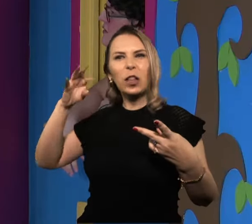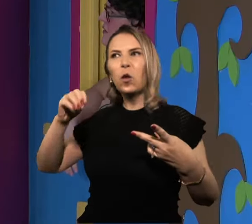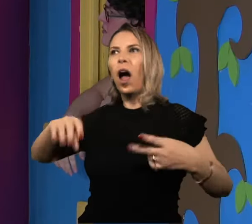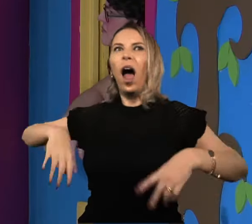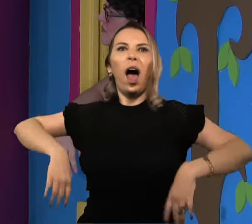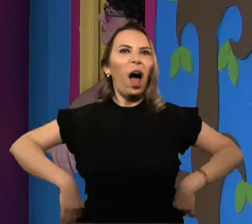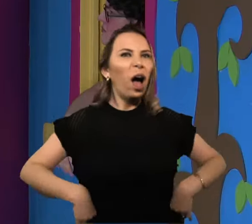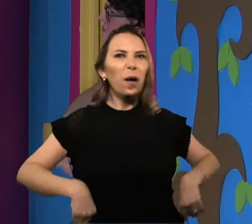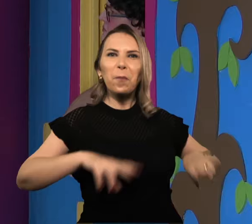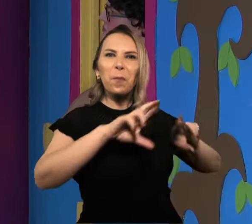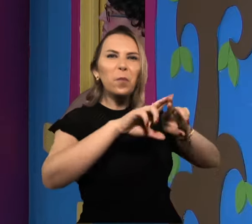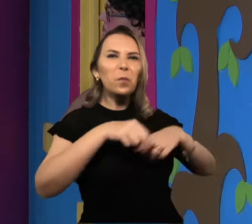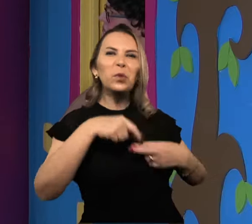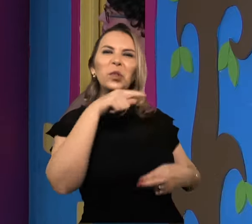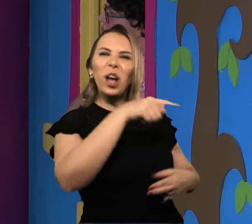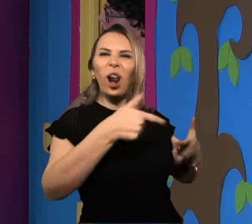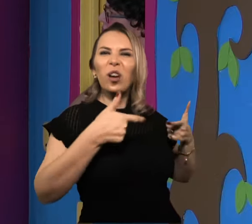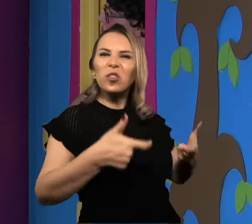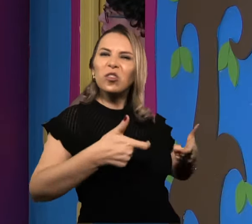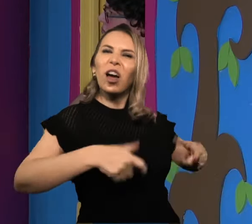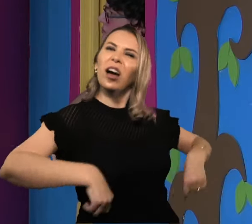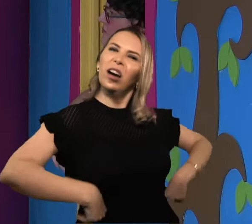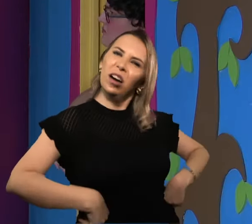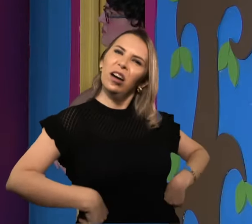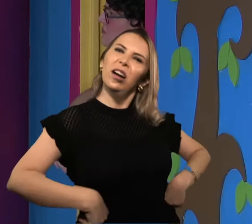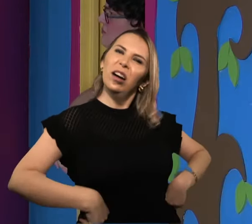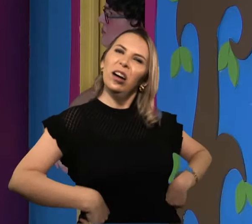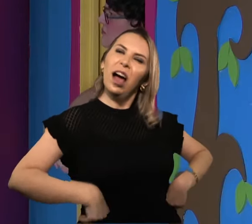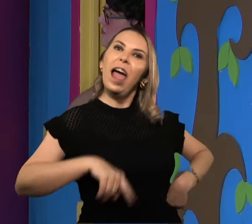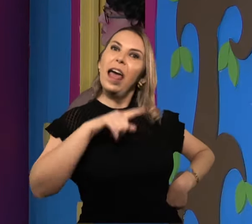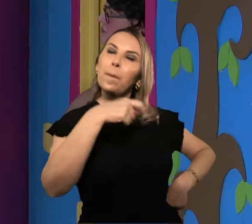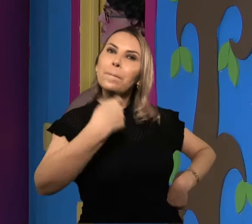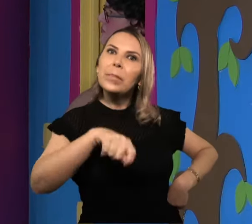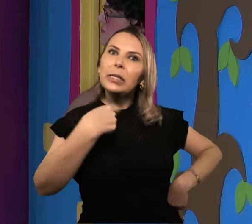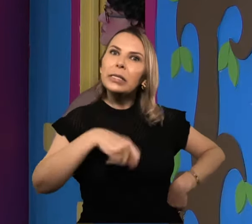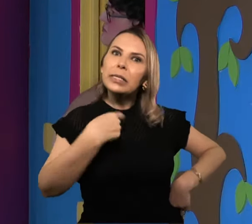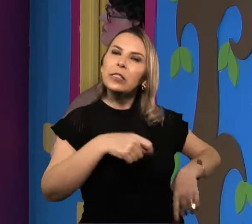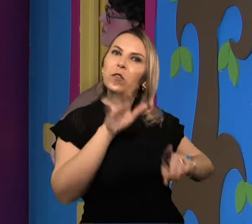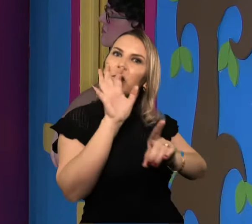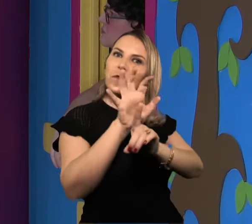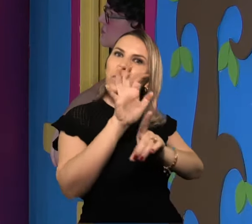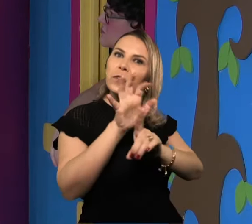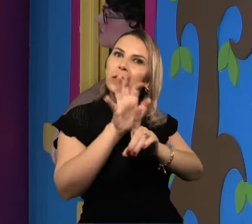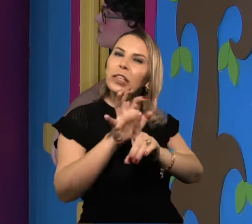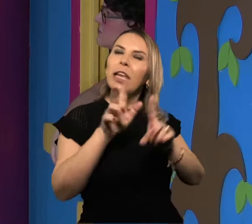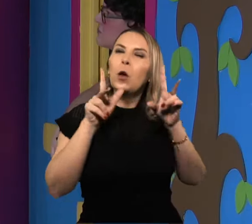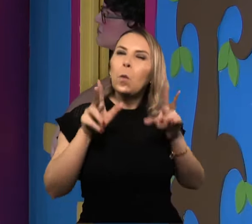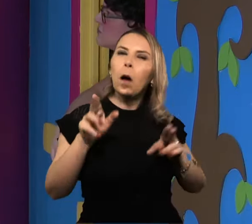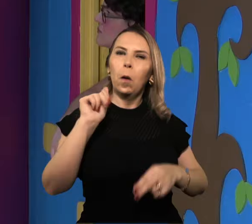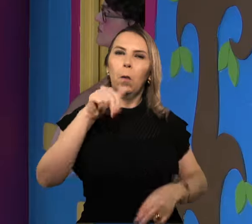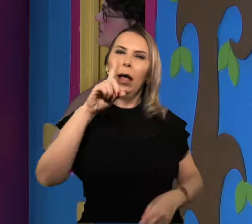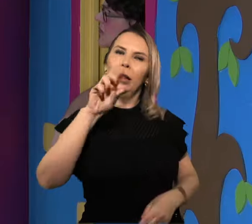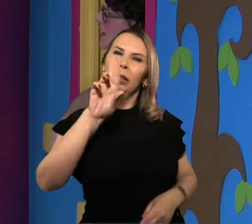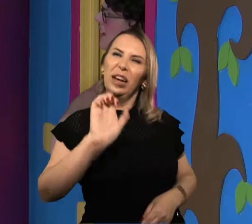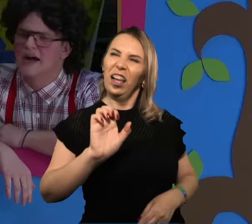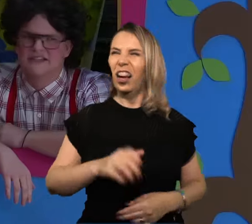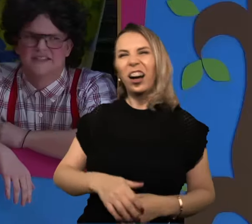é por isso que ela é tão chata, isso sim. Mas, Neco, ela precisa de um influencer igual o